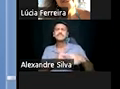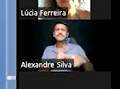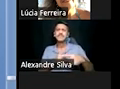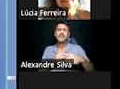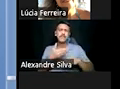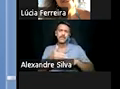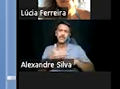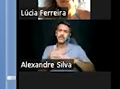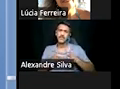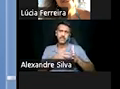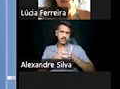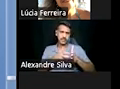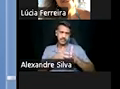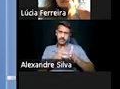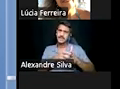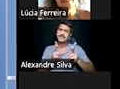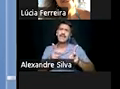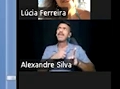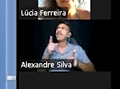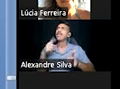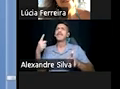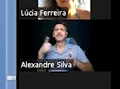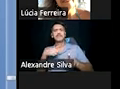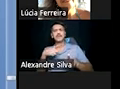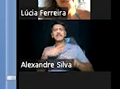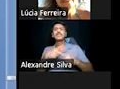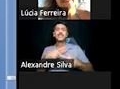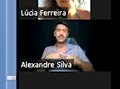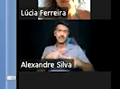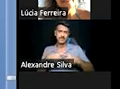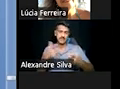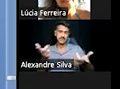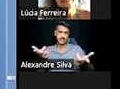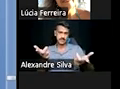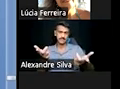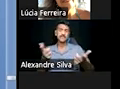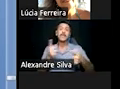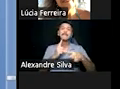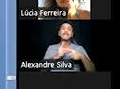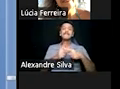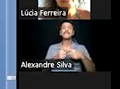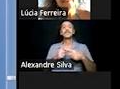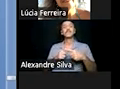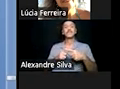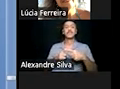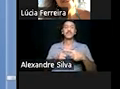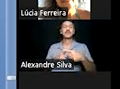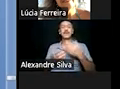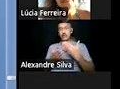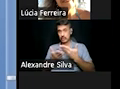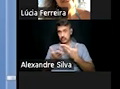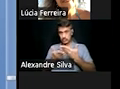tão comuns? Os fósseis são tão comuns porque a gente fez um estudo de